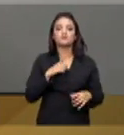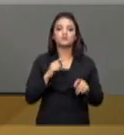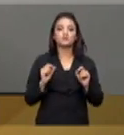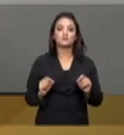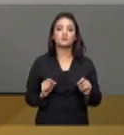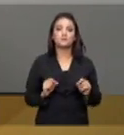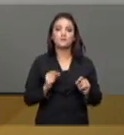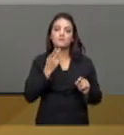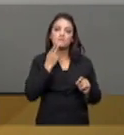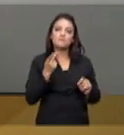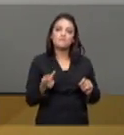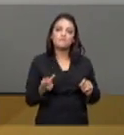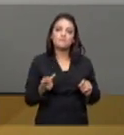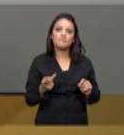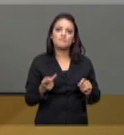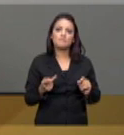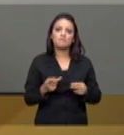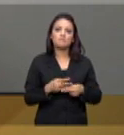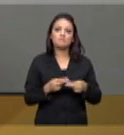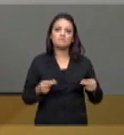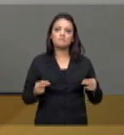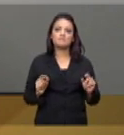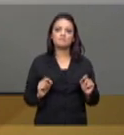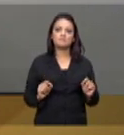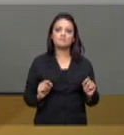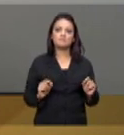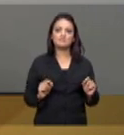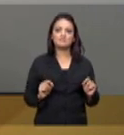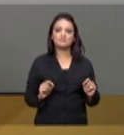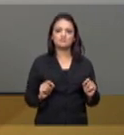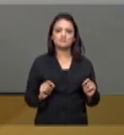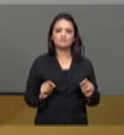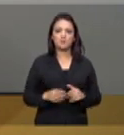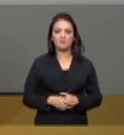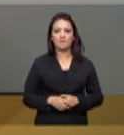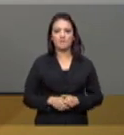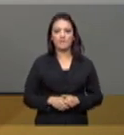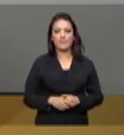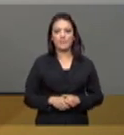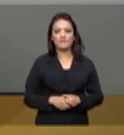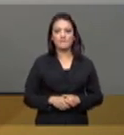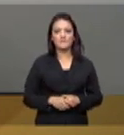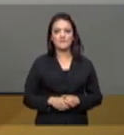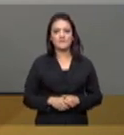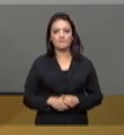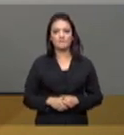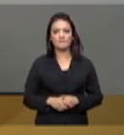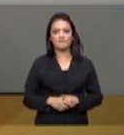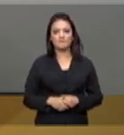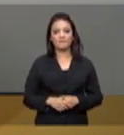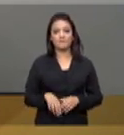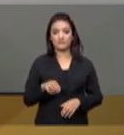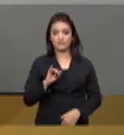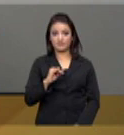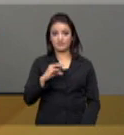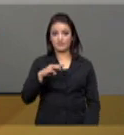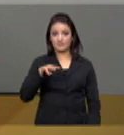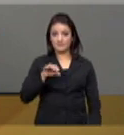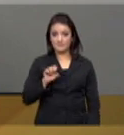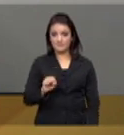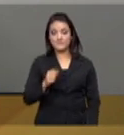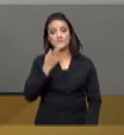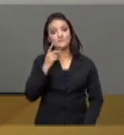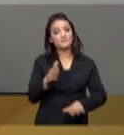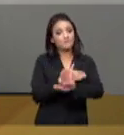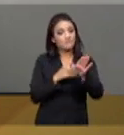afirmação mais restritiva que aquela, e cita o que se tem no voto. É inegável que o ICMS respeita a todo o processo e